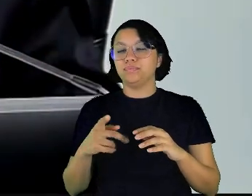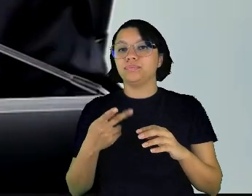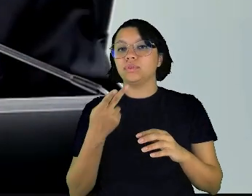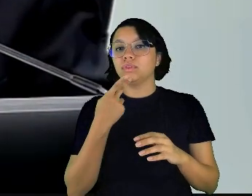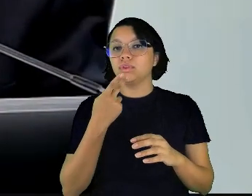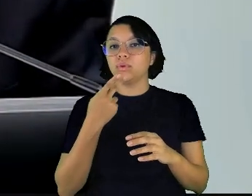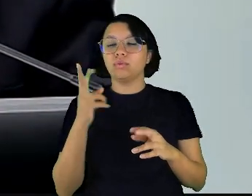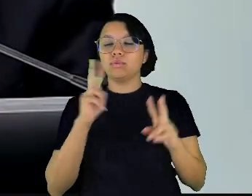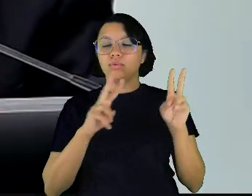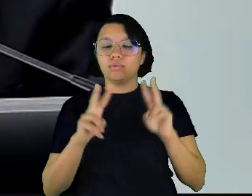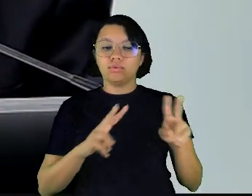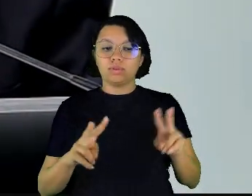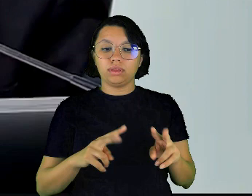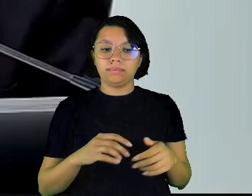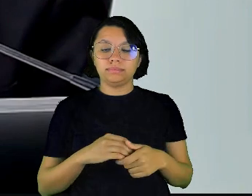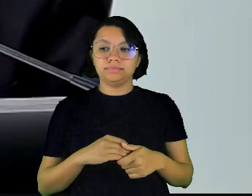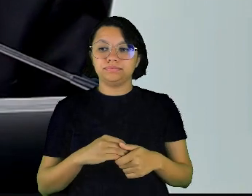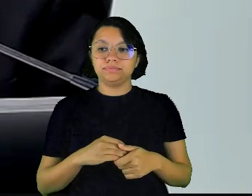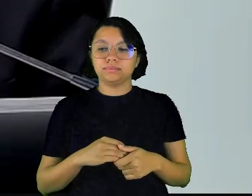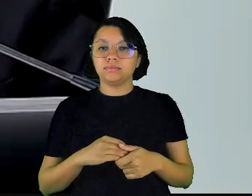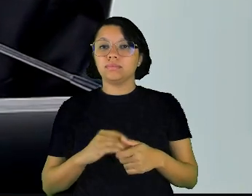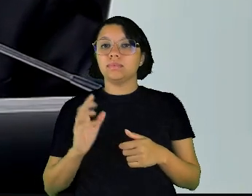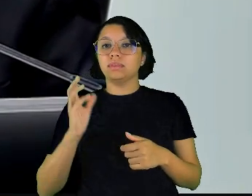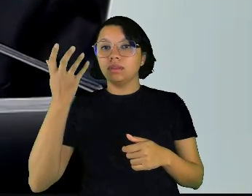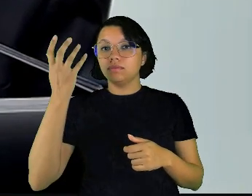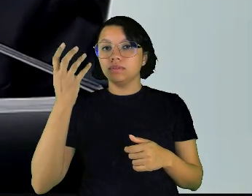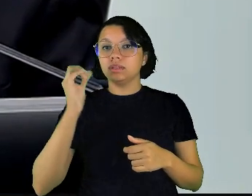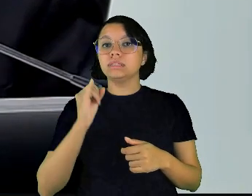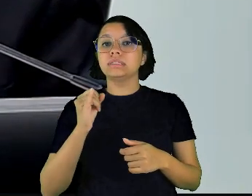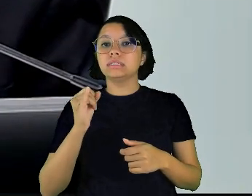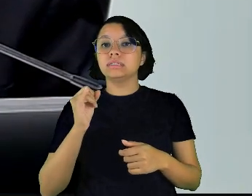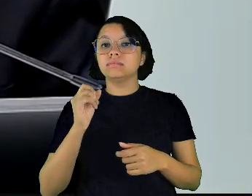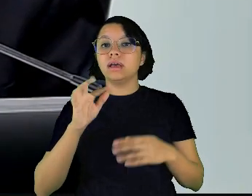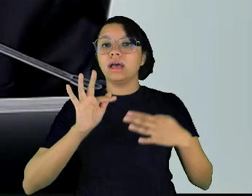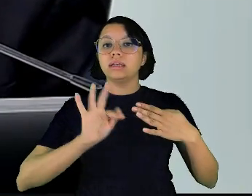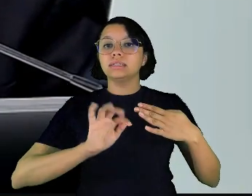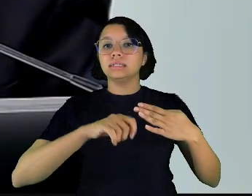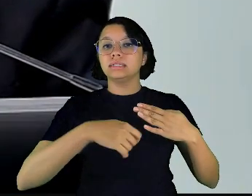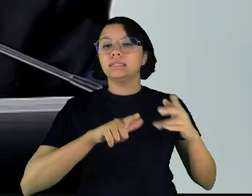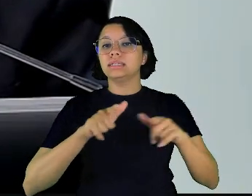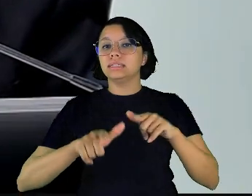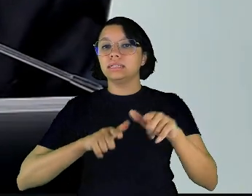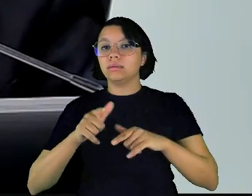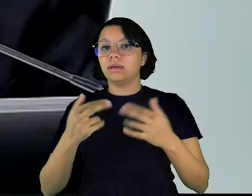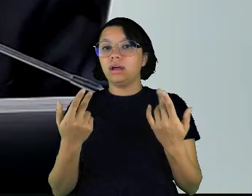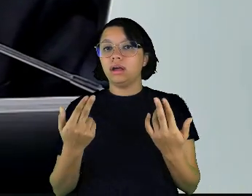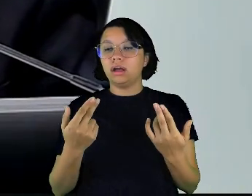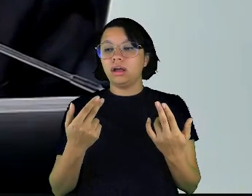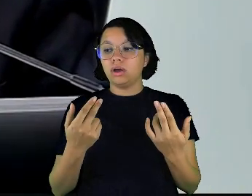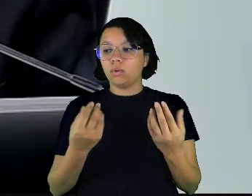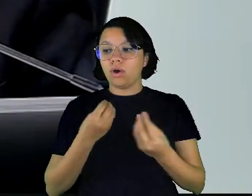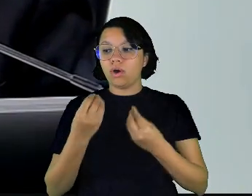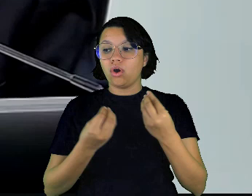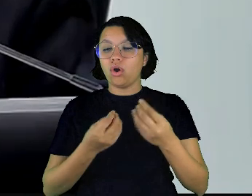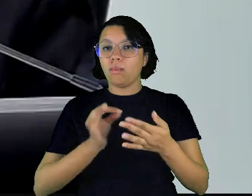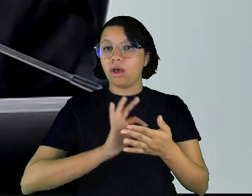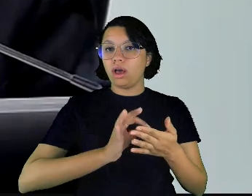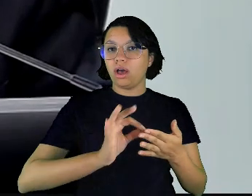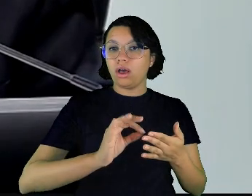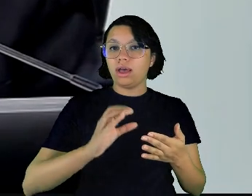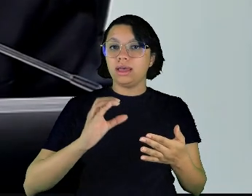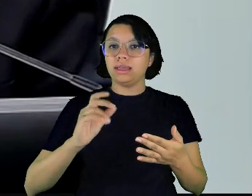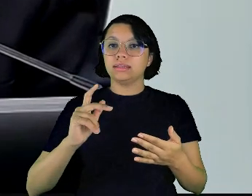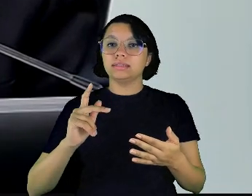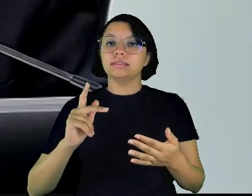julgamento. Definir se a sentença trabalhista, assim como a anotação na CTPS e